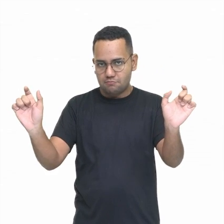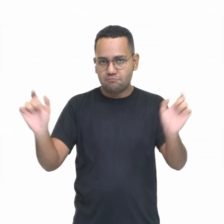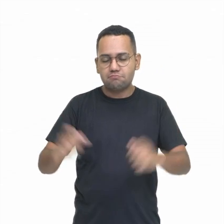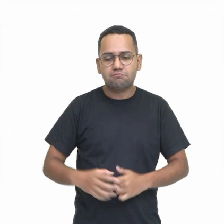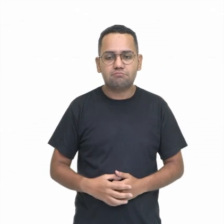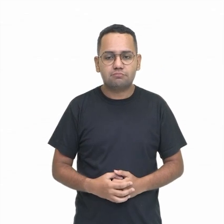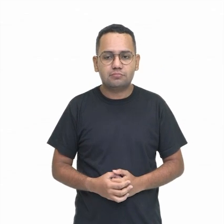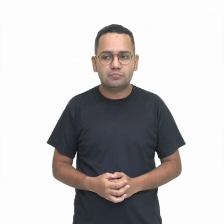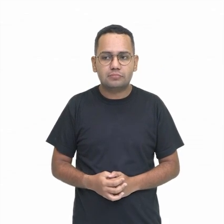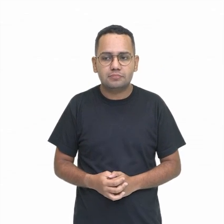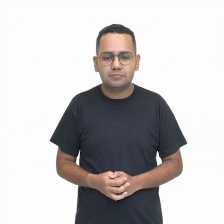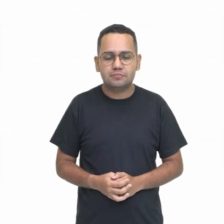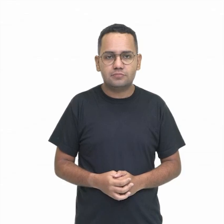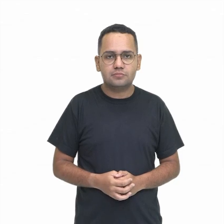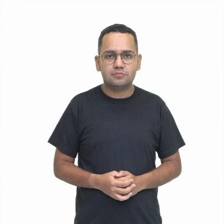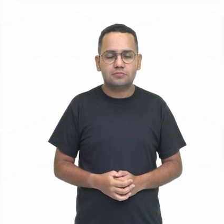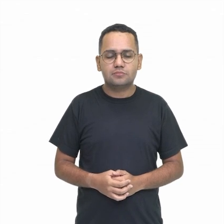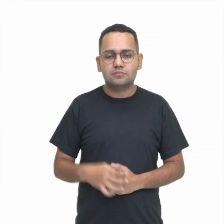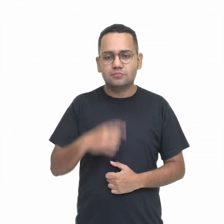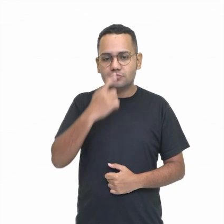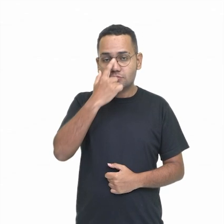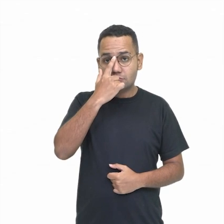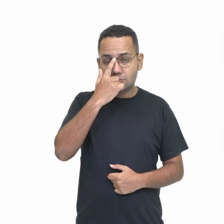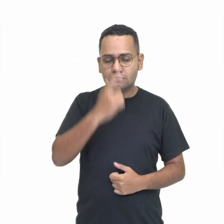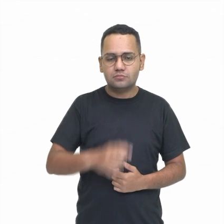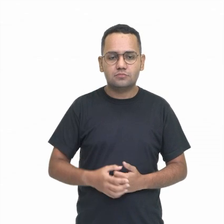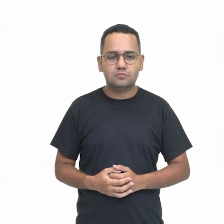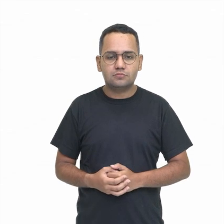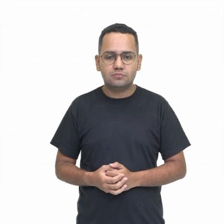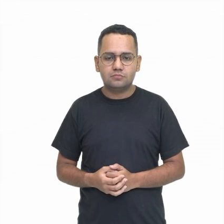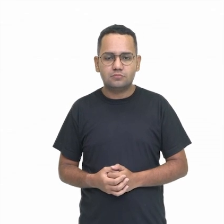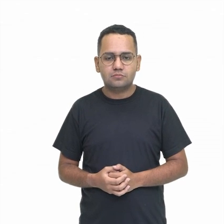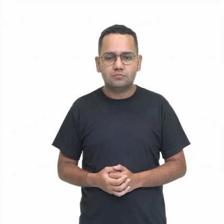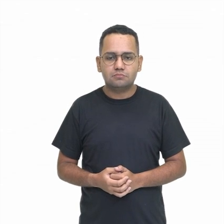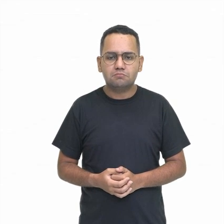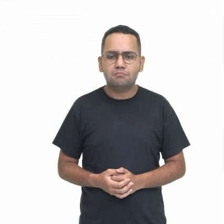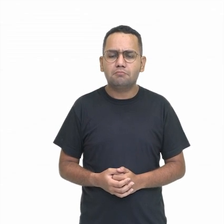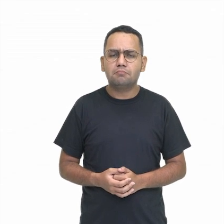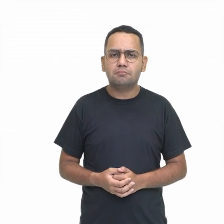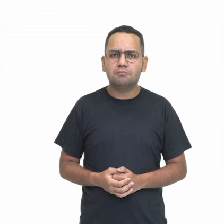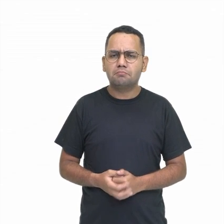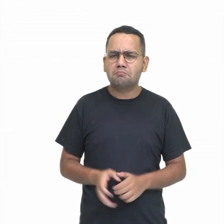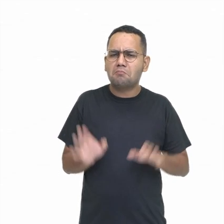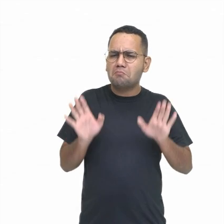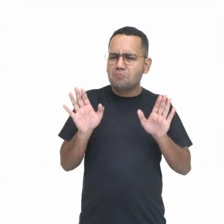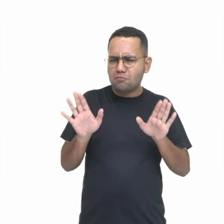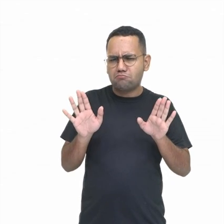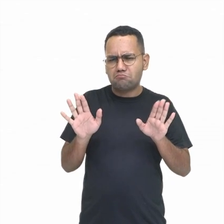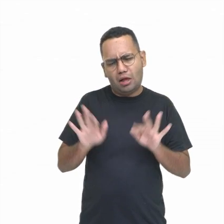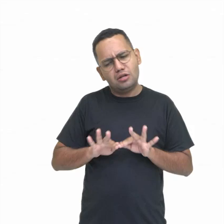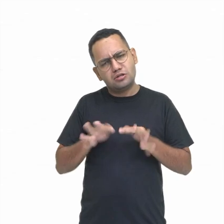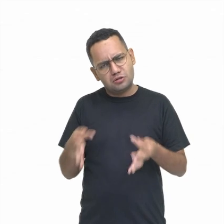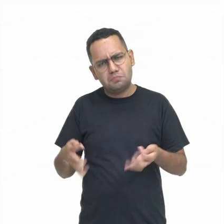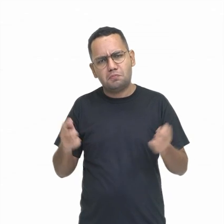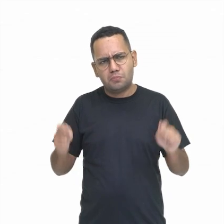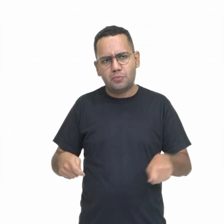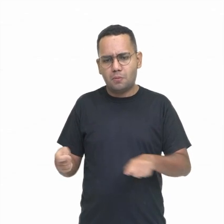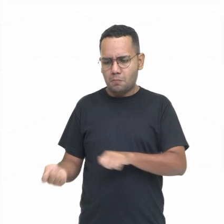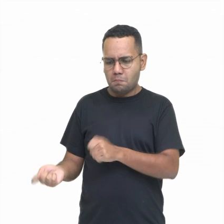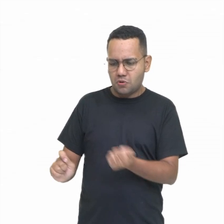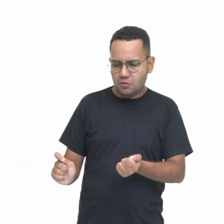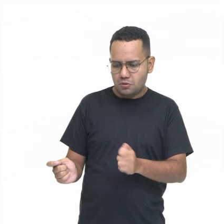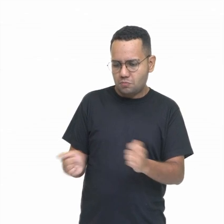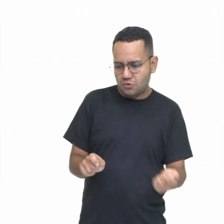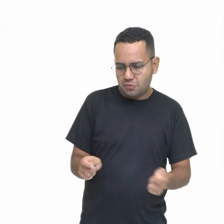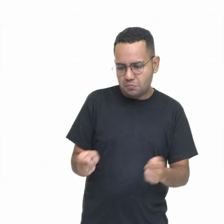megabyte e o Gigabyte nós temos um uma maneira bem Bem Simples né de fazer a conversão